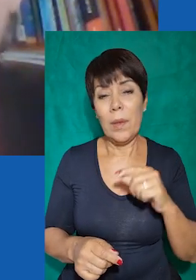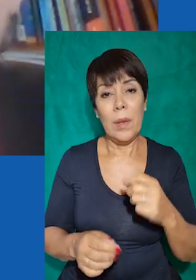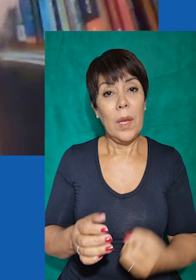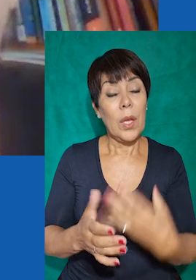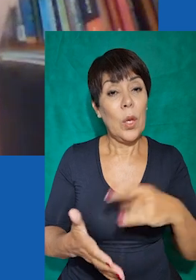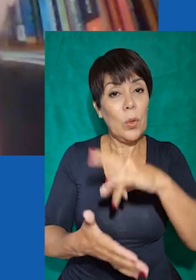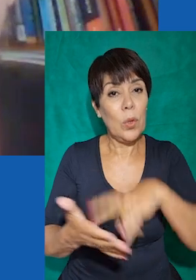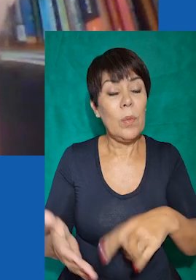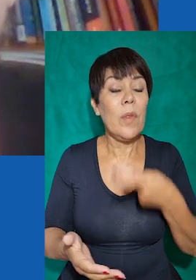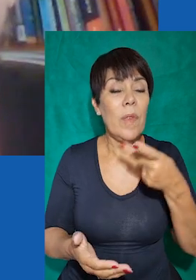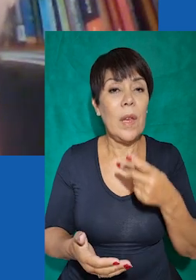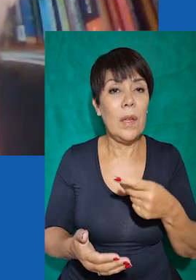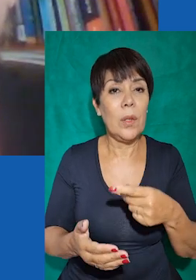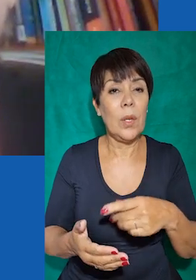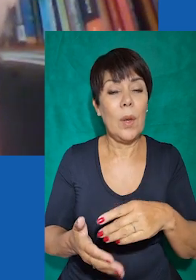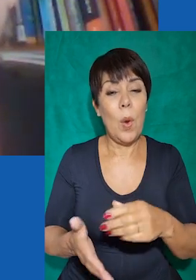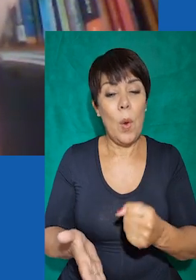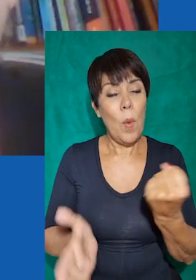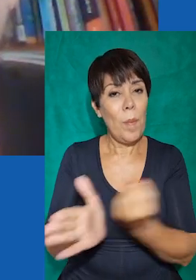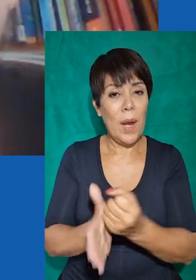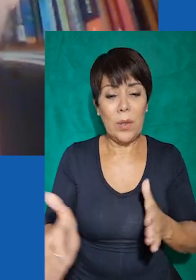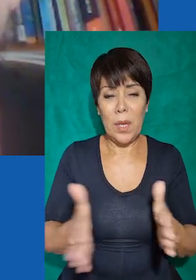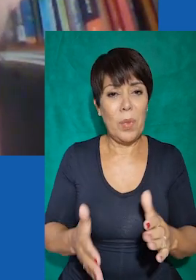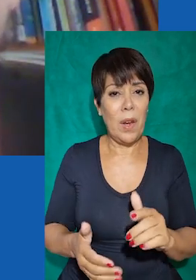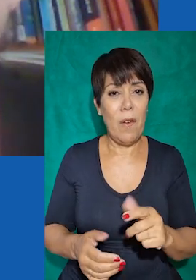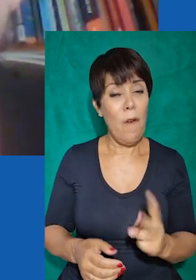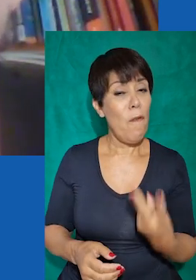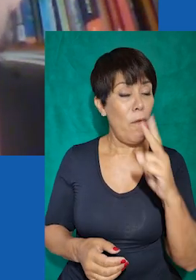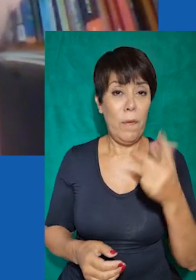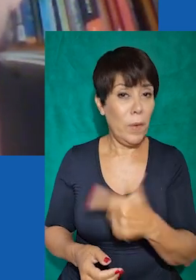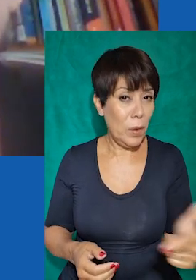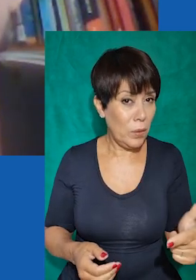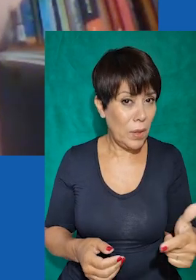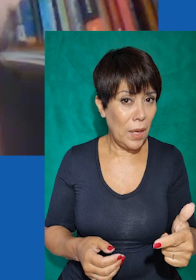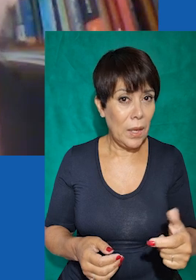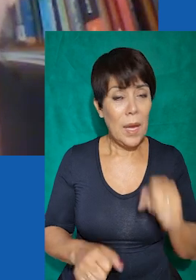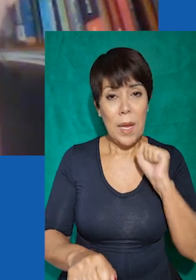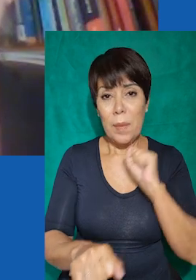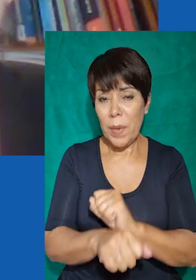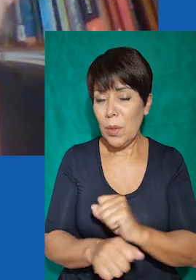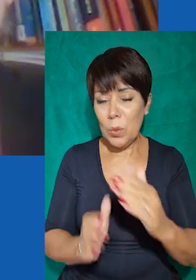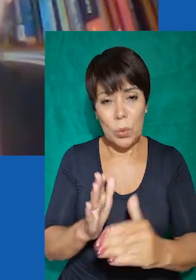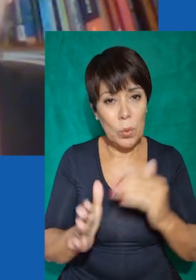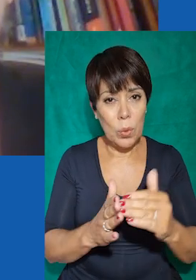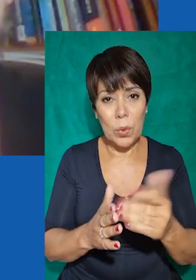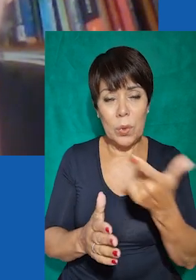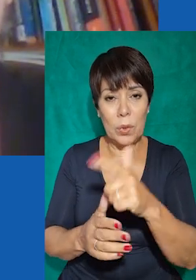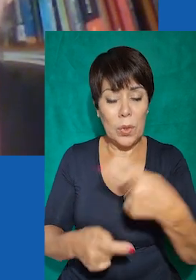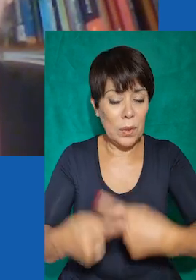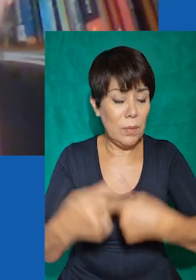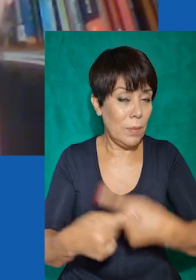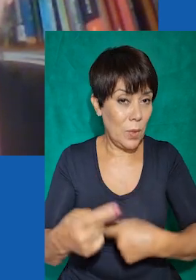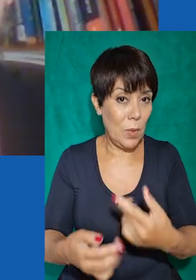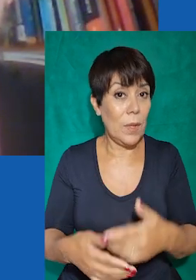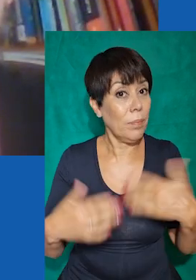dizendo que não vale o marco temporal, certo? E suspendeu tudo que derivava disso, inclusive